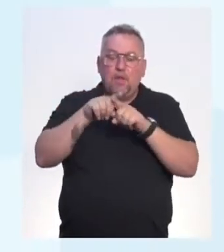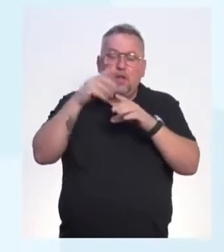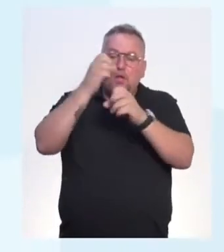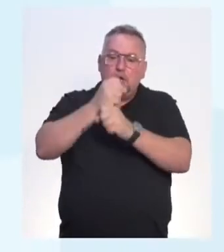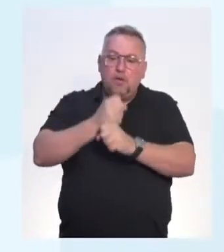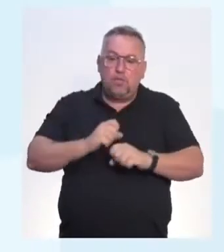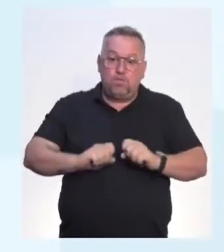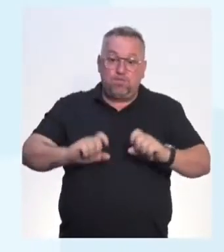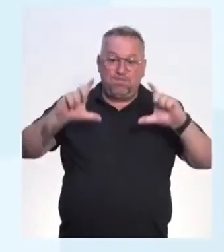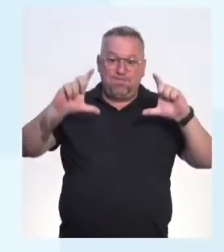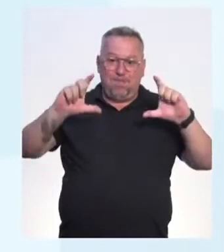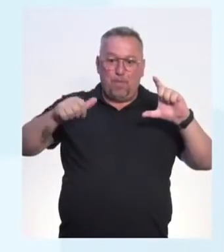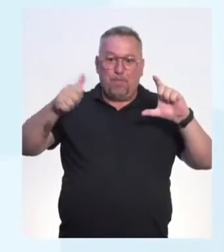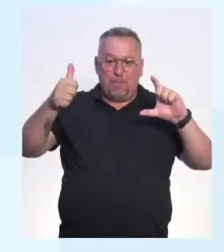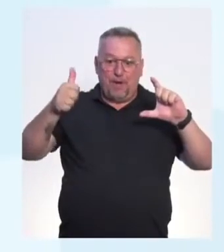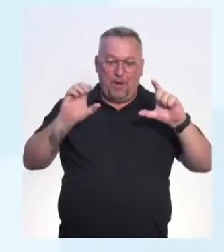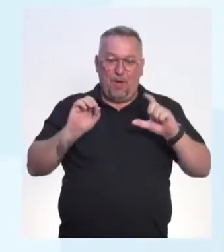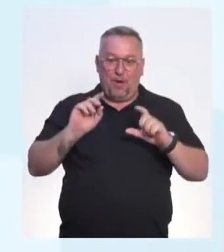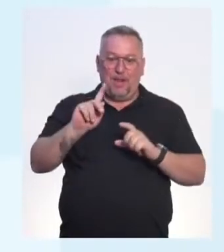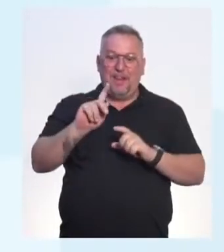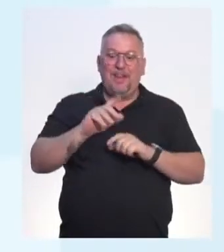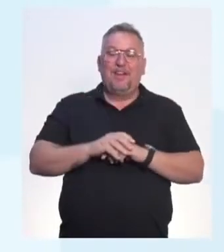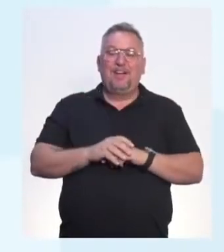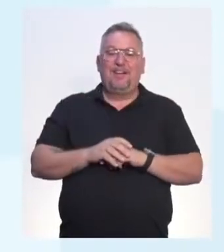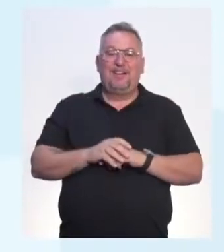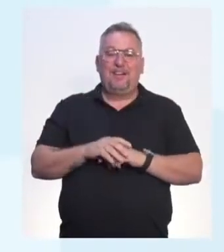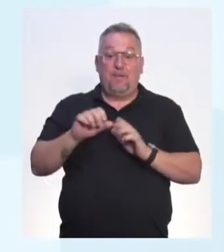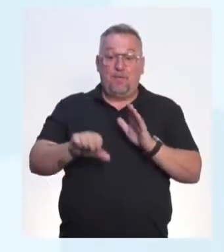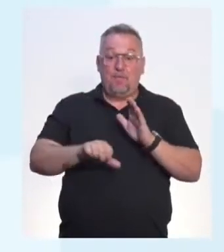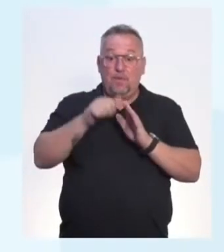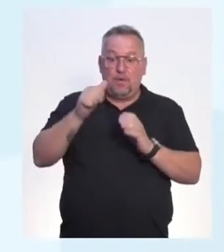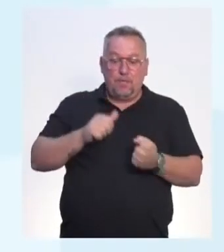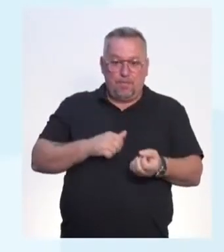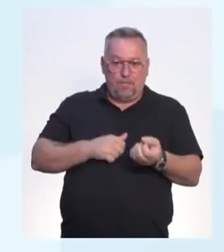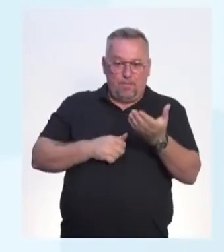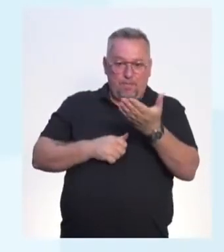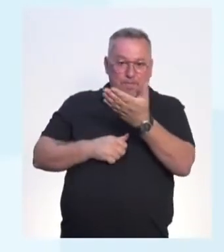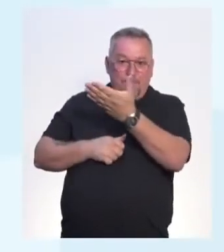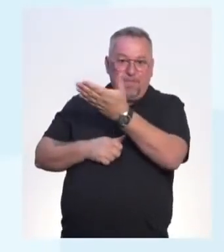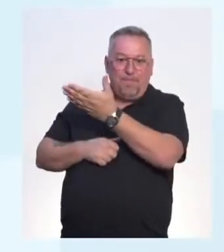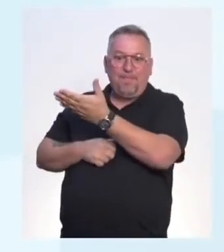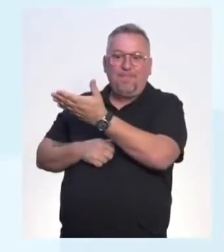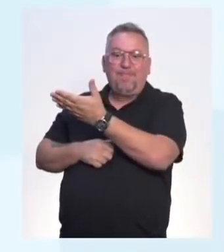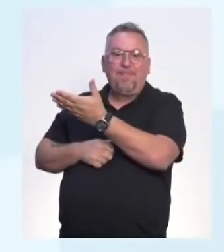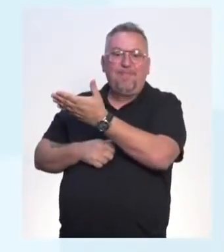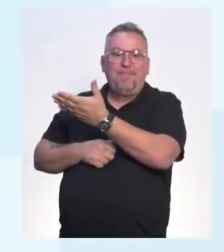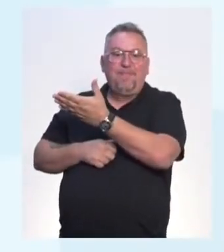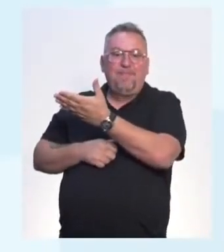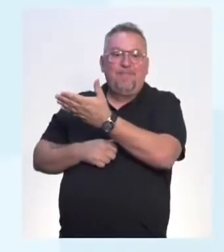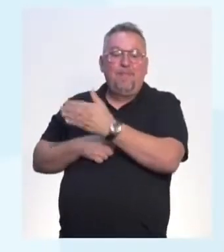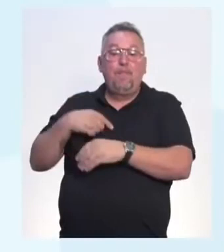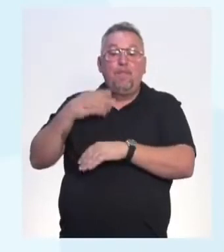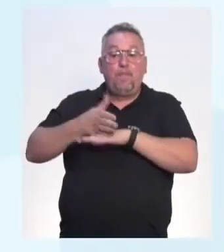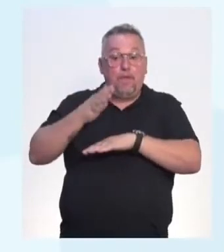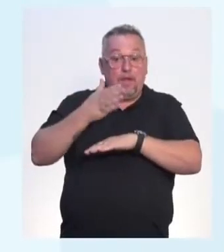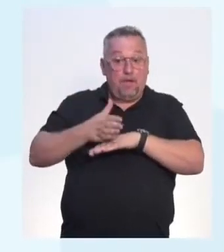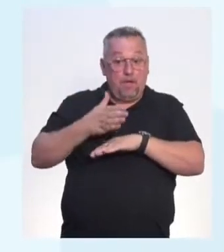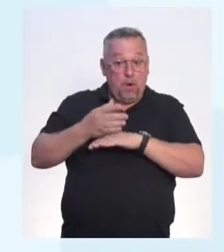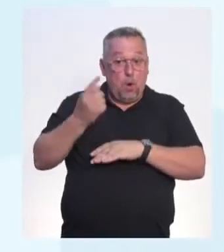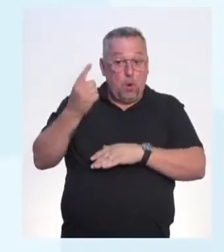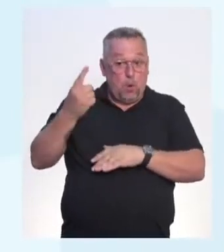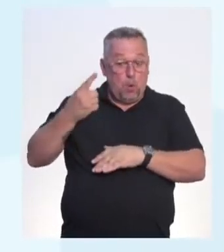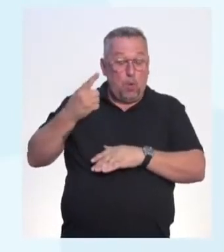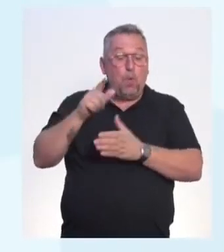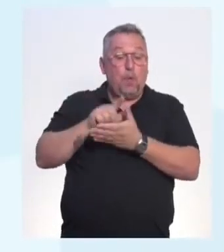envolvendo perímetro e área, tá? Então, vamos, por favor, para o primeiro slide, que a gente vai começar com uma atividade. Essa atividade 1 está